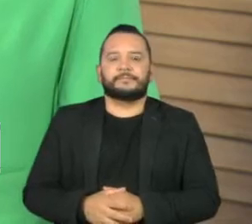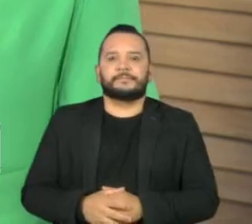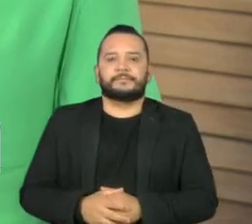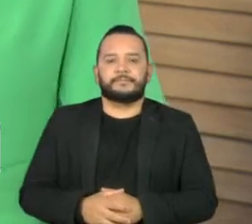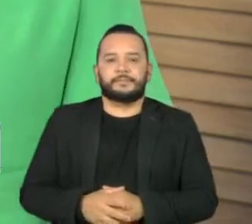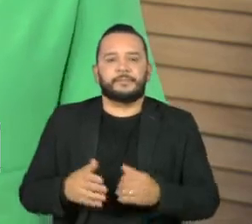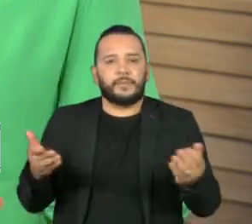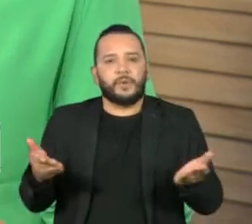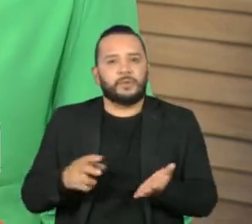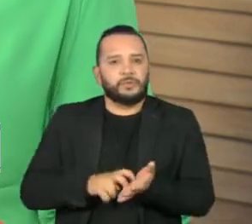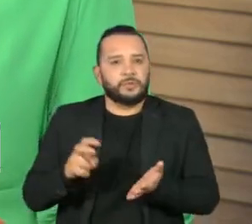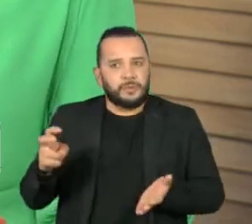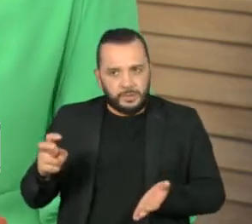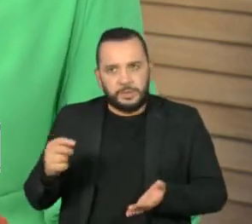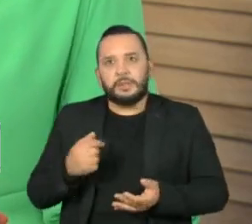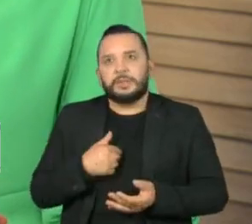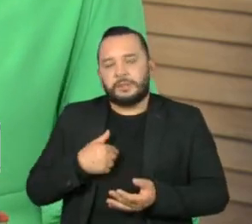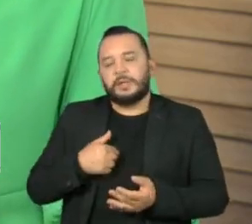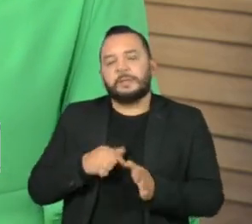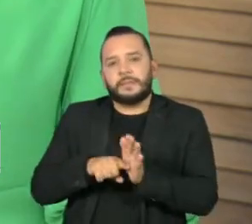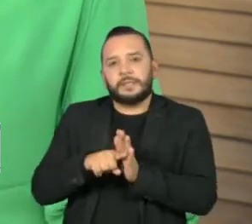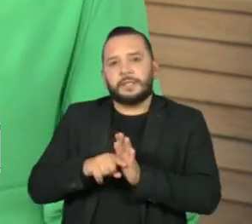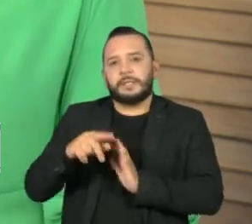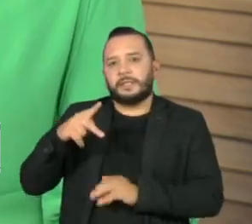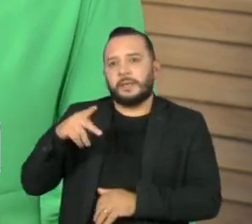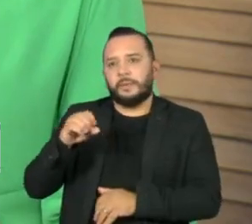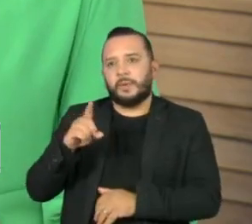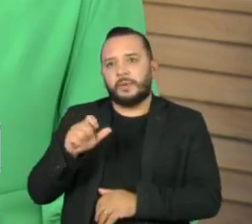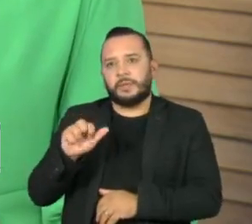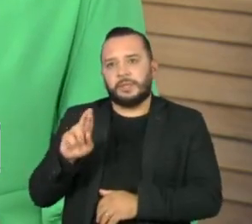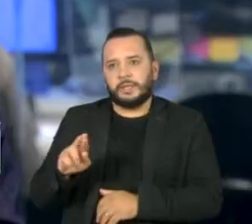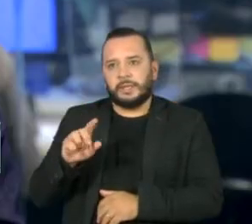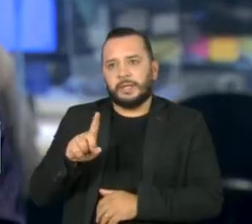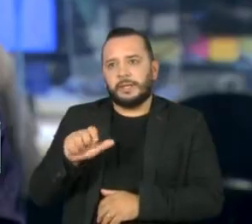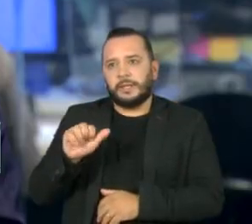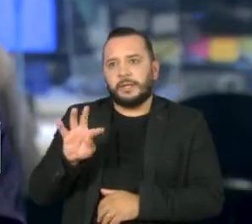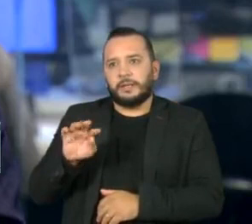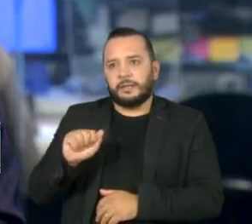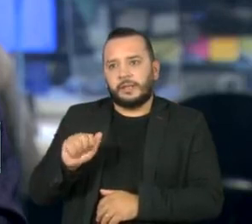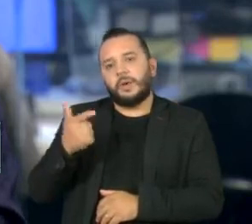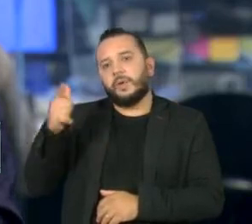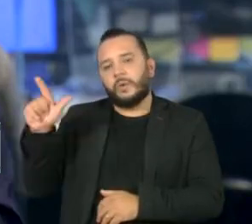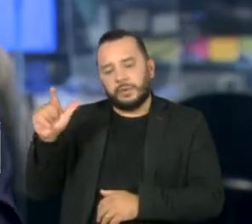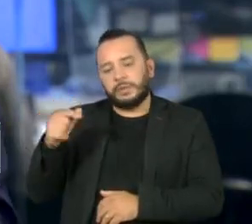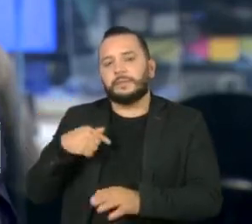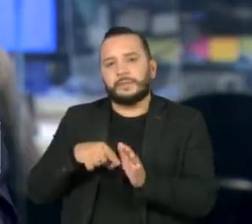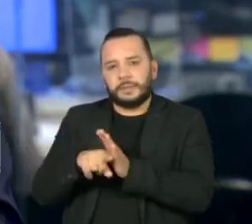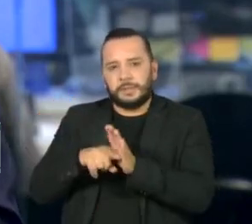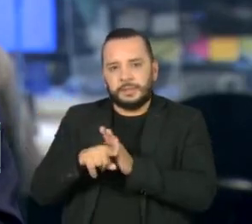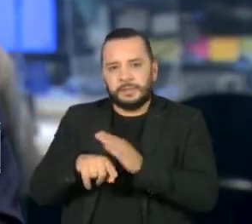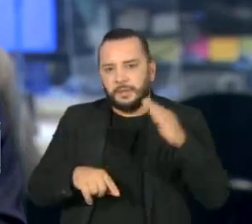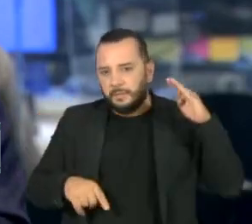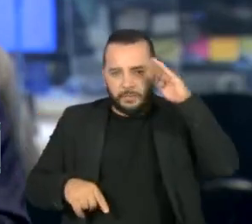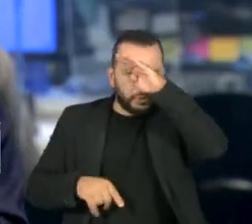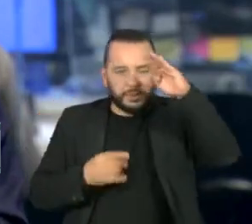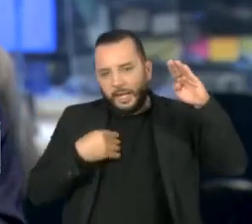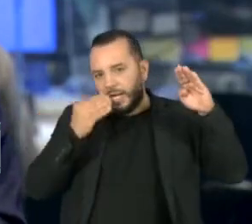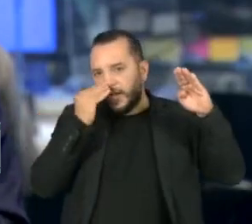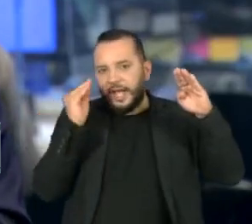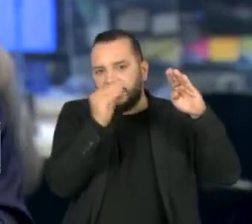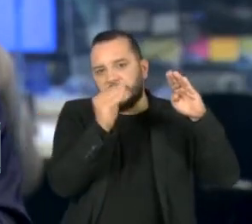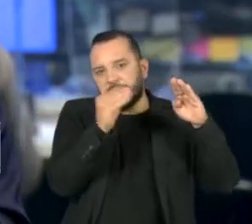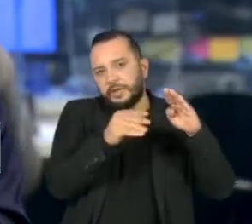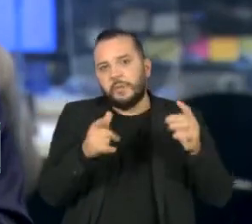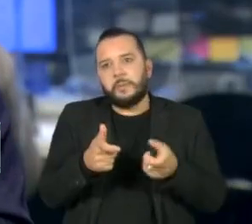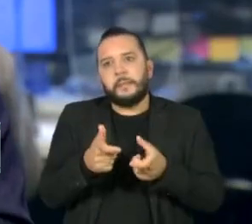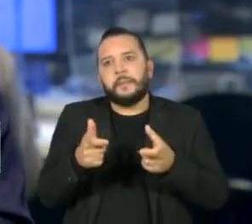ah e hoje pela manhã o poder data divulgou também outra pesquisa de opinião a rejeição ao governo Jair bolsonaro voltou a